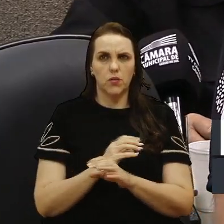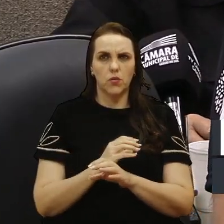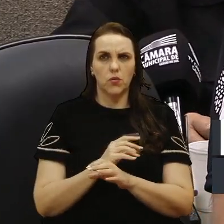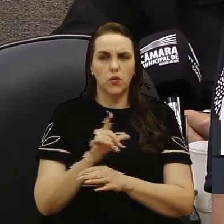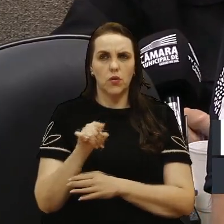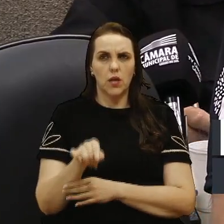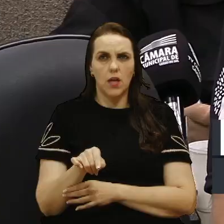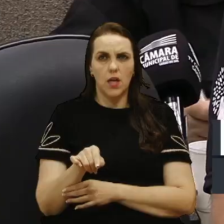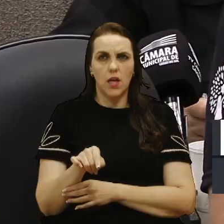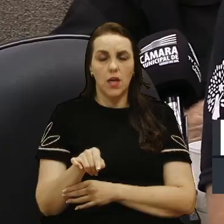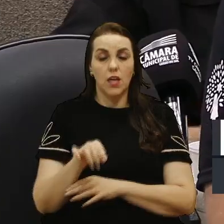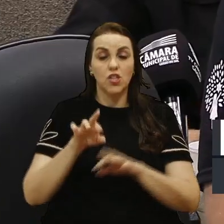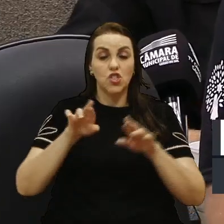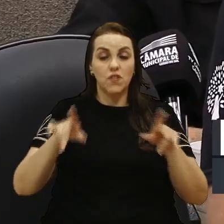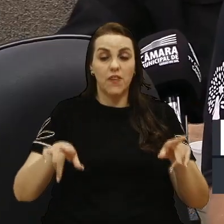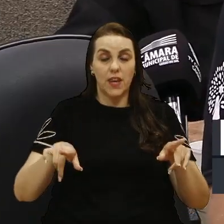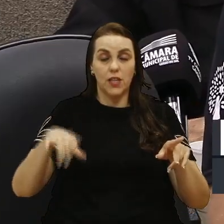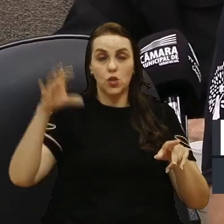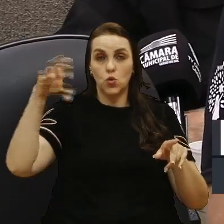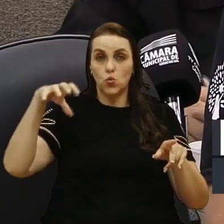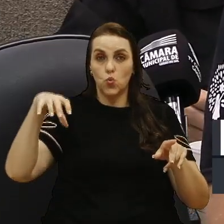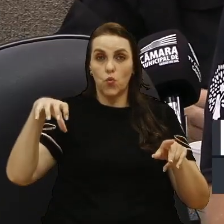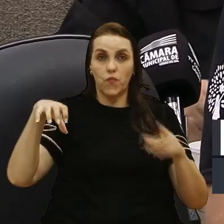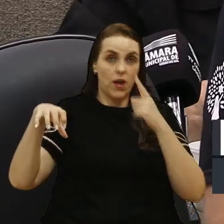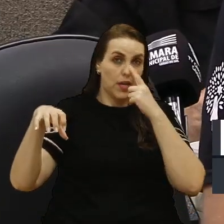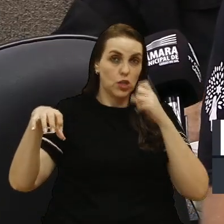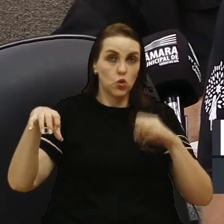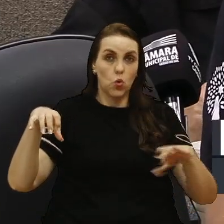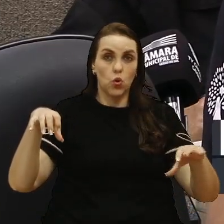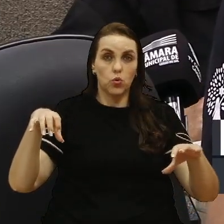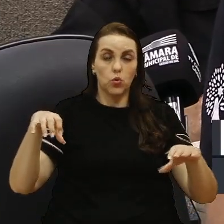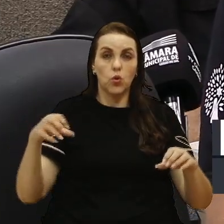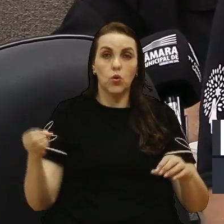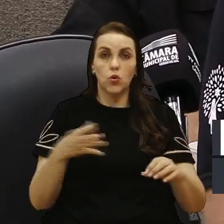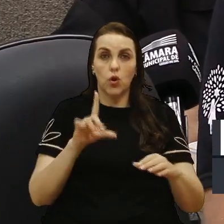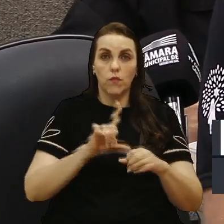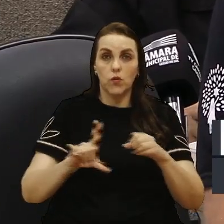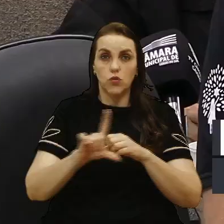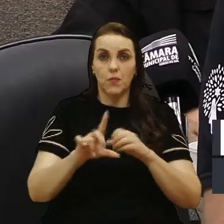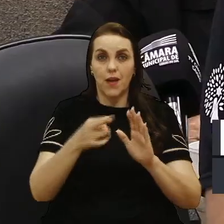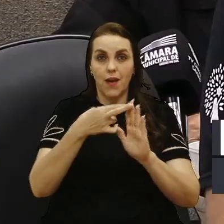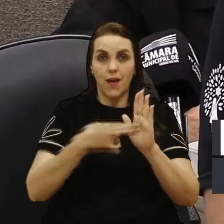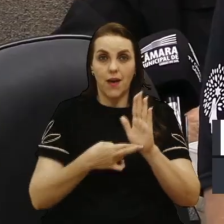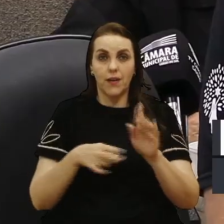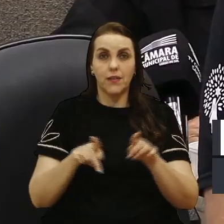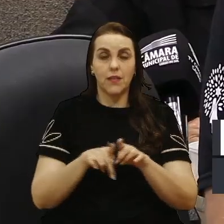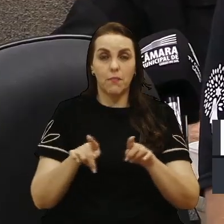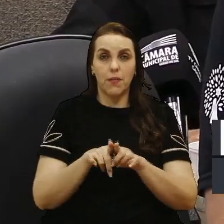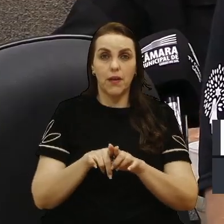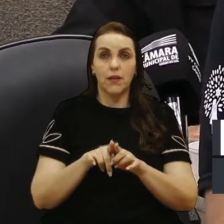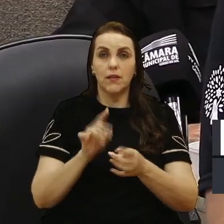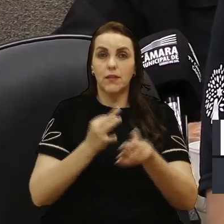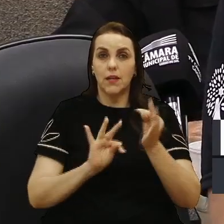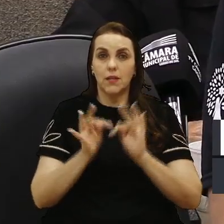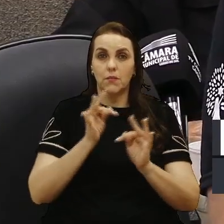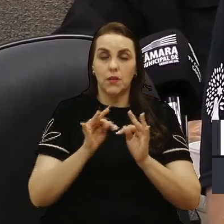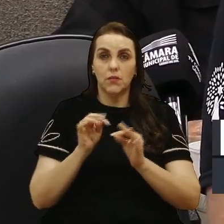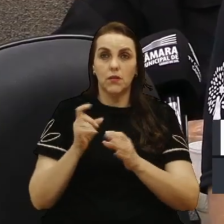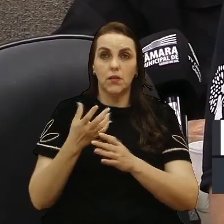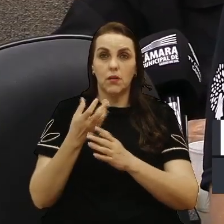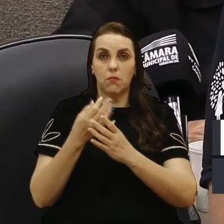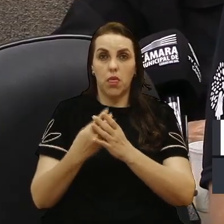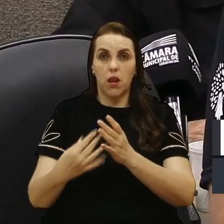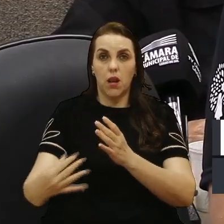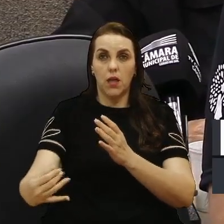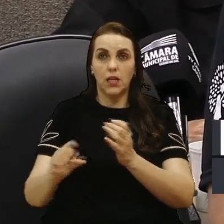para esgoto e chuva e novos loteamentos, o regramento para o tratamento e descarte de influentes